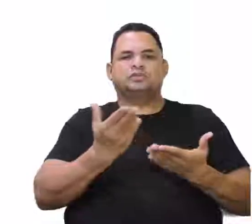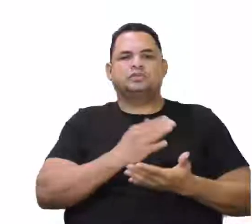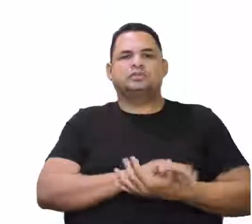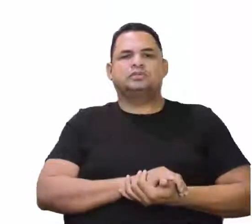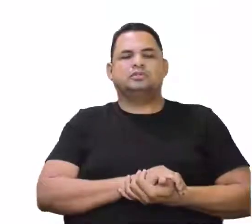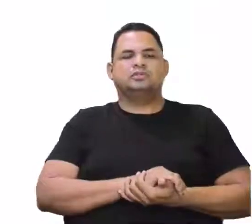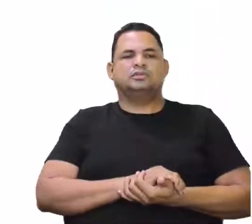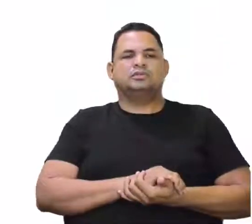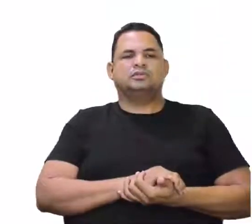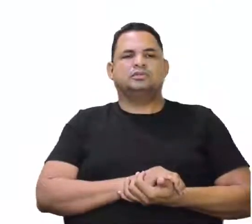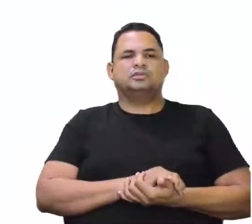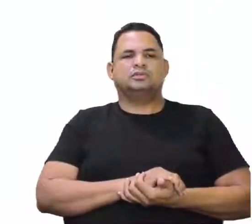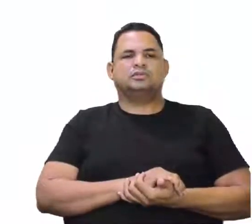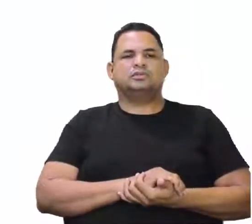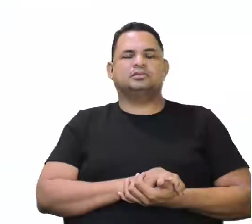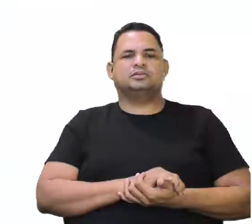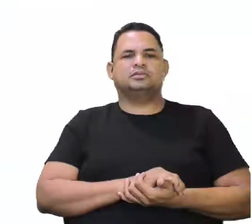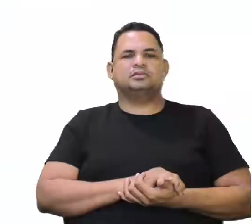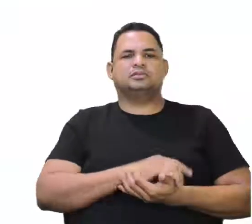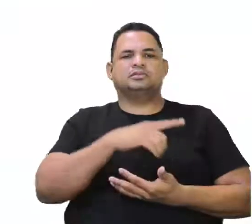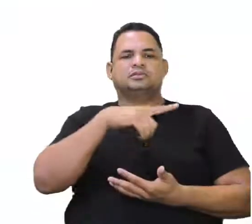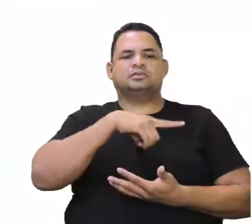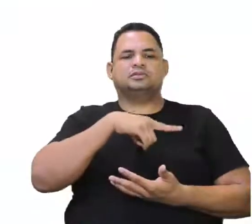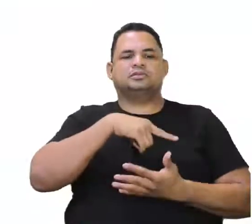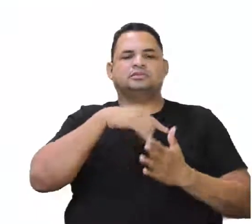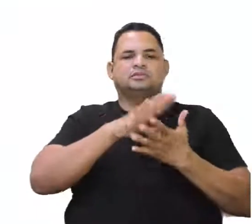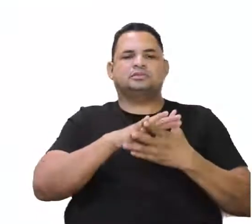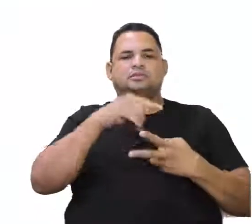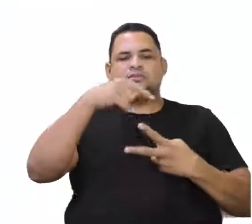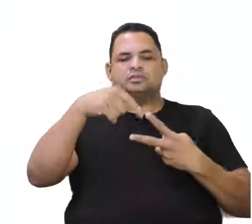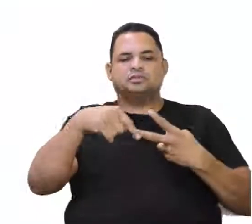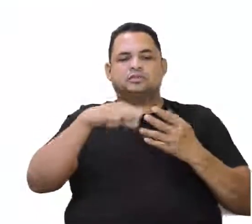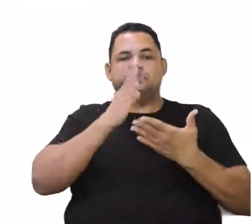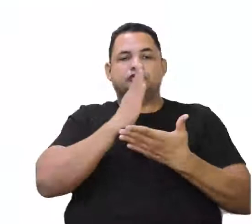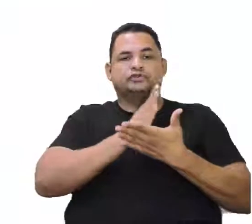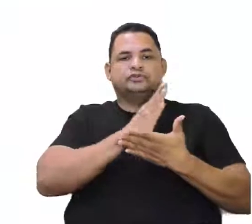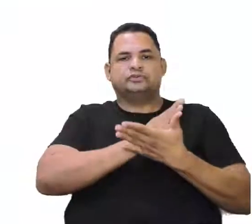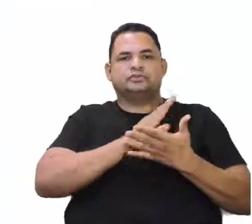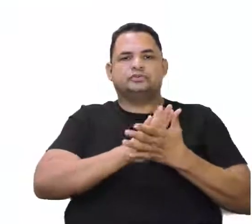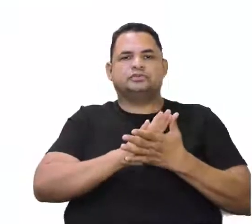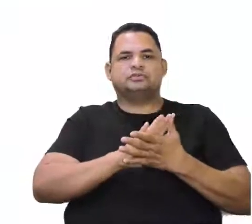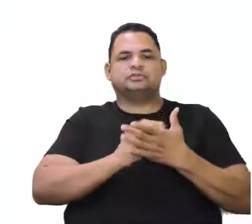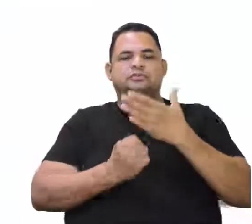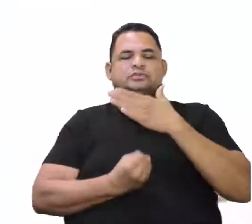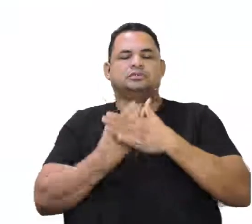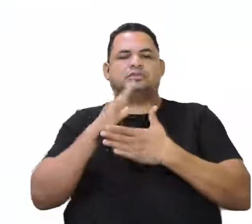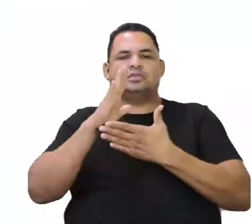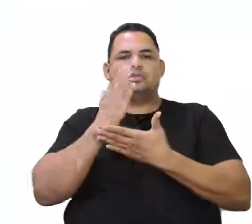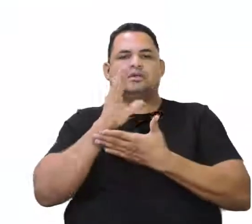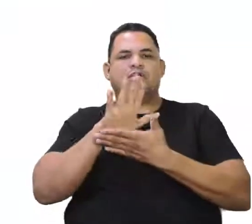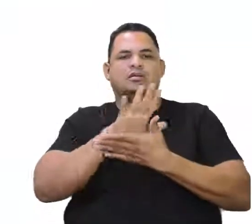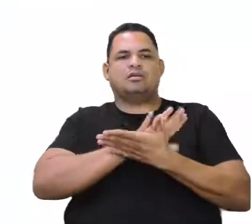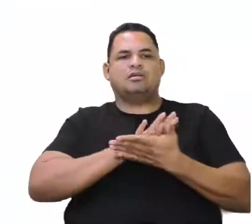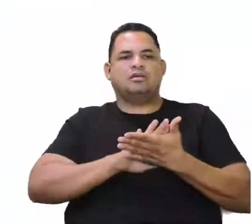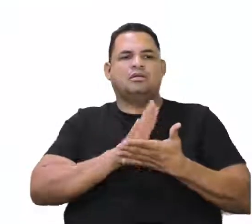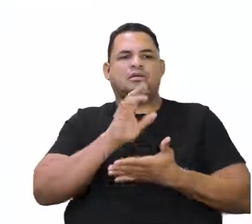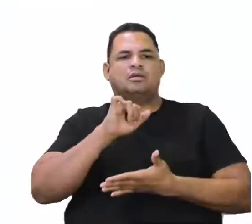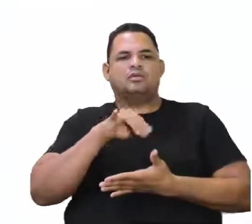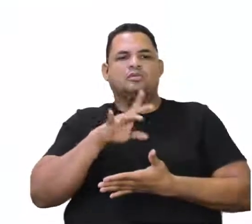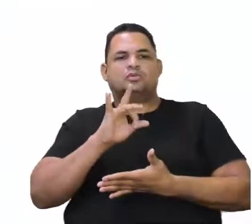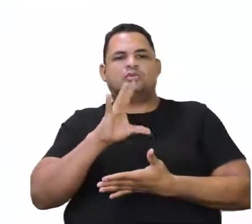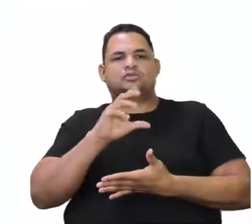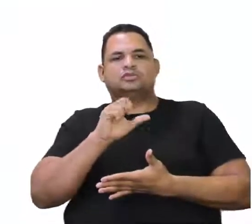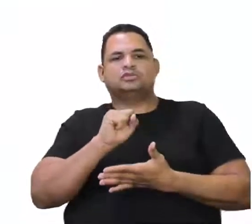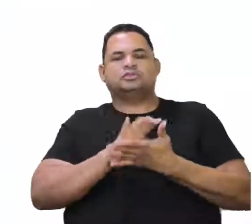quadro. Aí a gente tem subdivisões da ecologia, então presta atenção, a gente tem